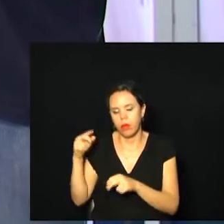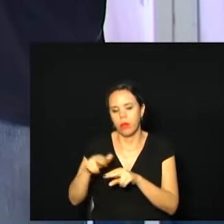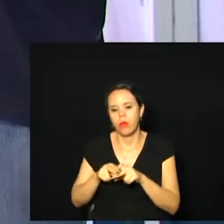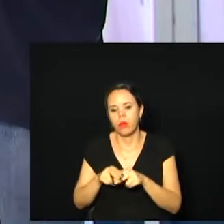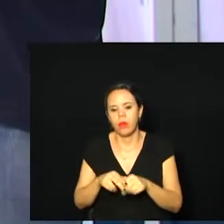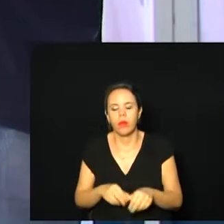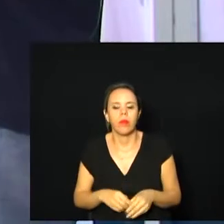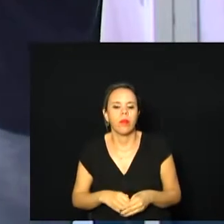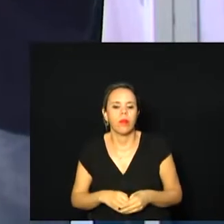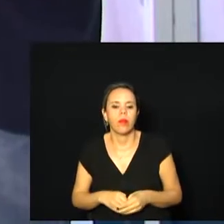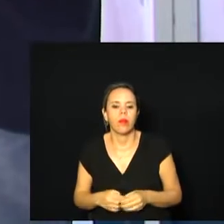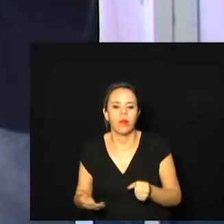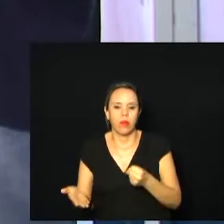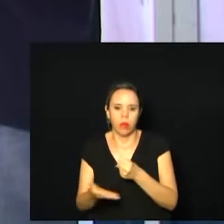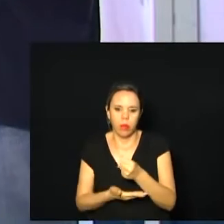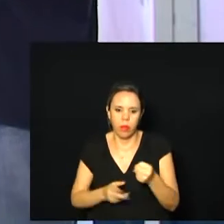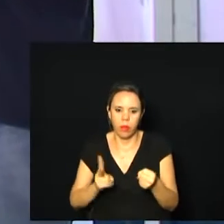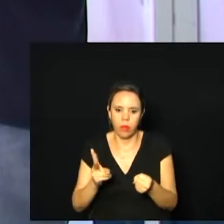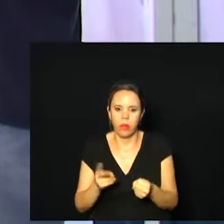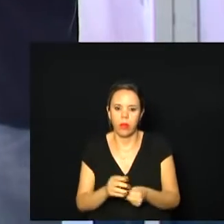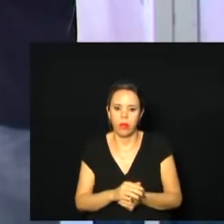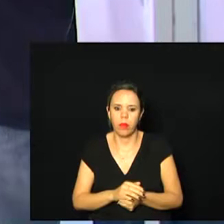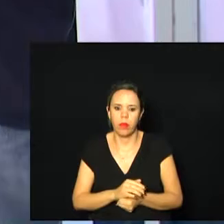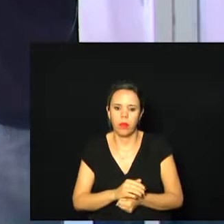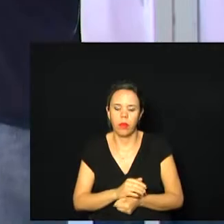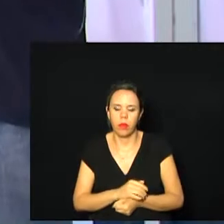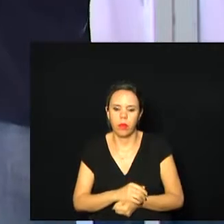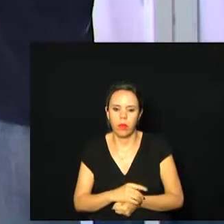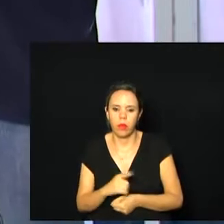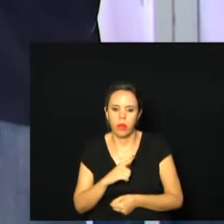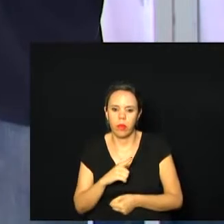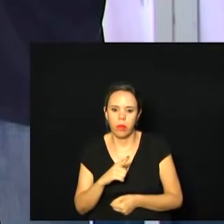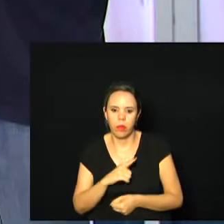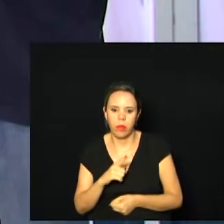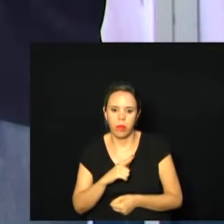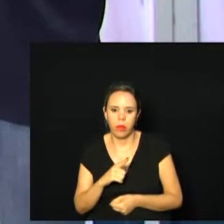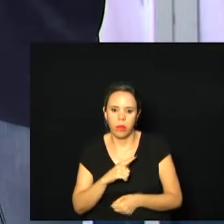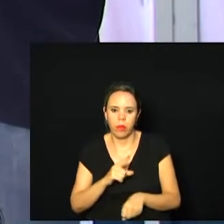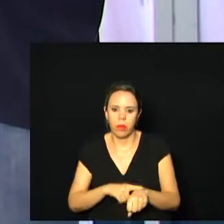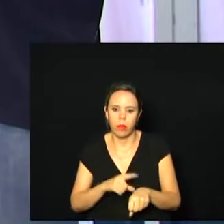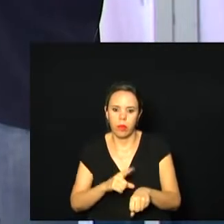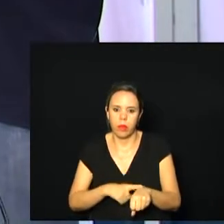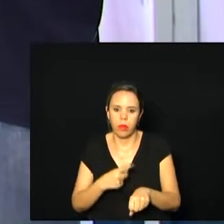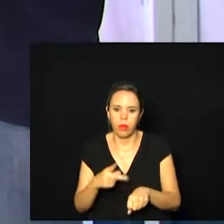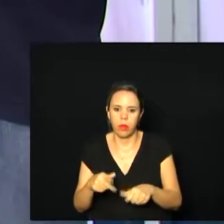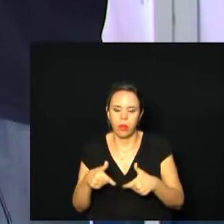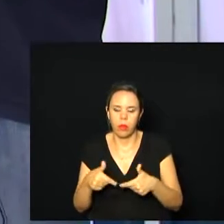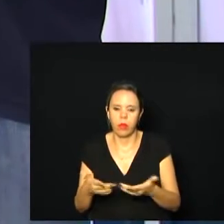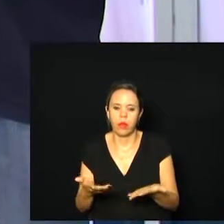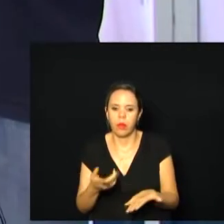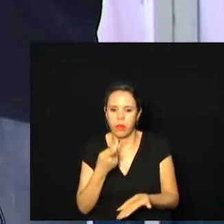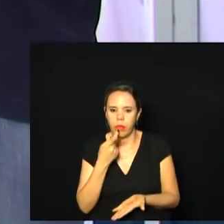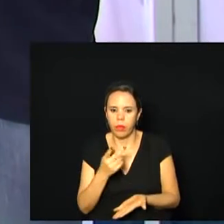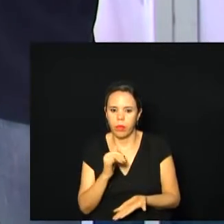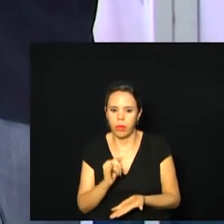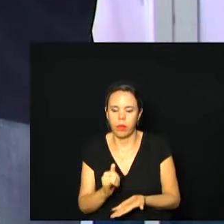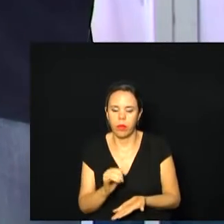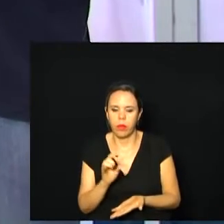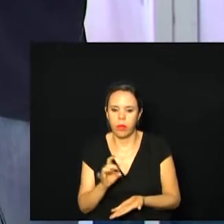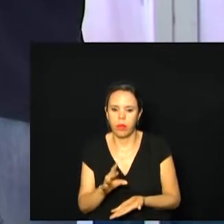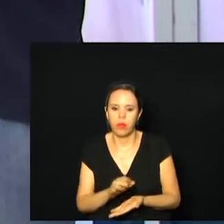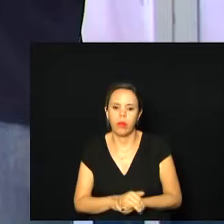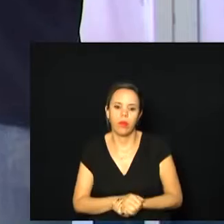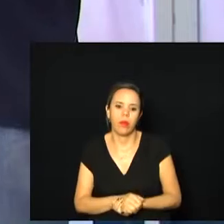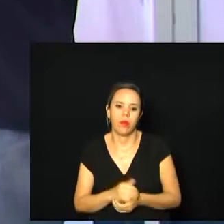Porém, o básico ainda continua sendo básico, né? Você tem que ter o seu tempo ativo, aquilo que eu estava dizendo, né? E não só